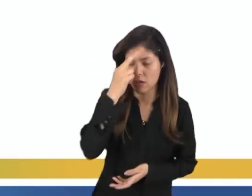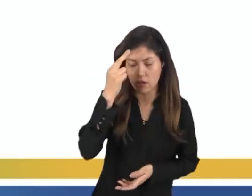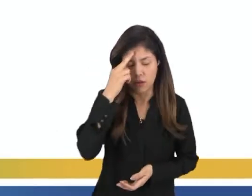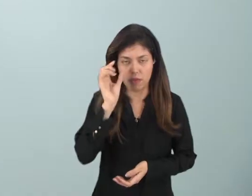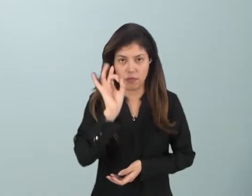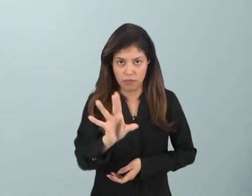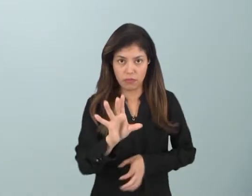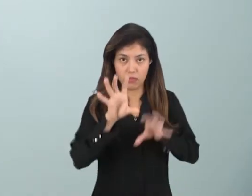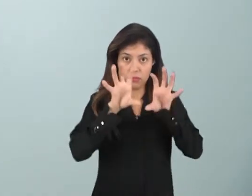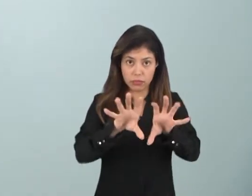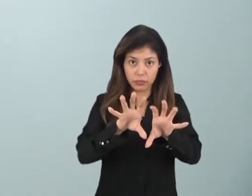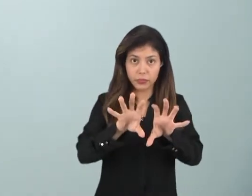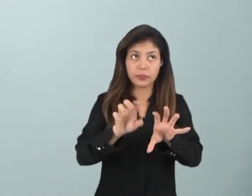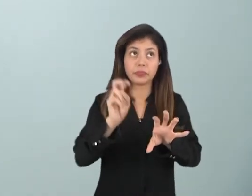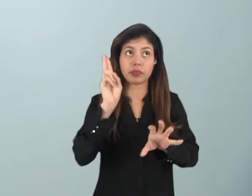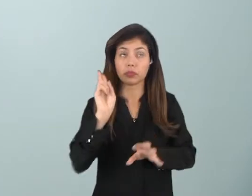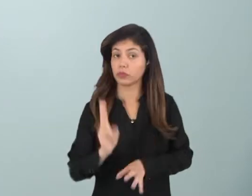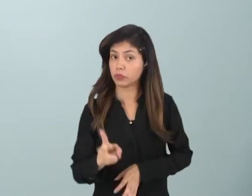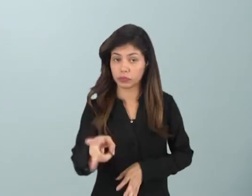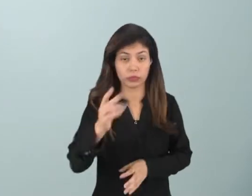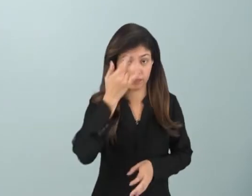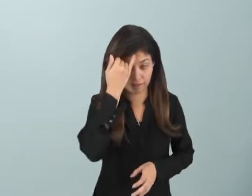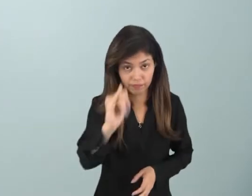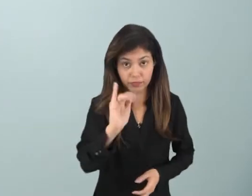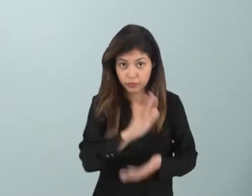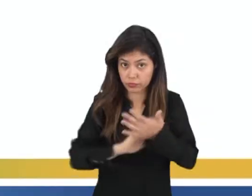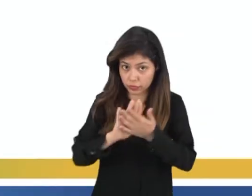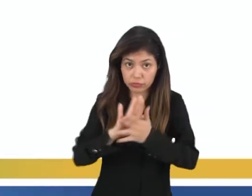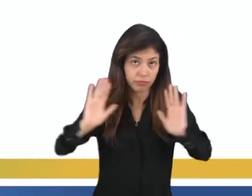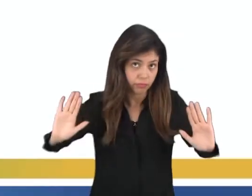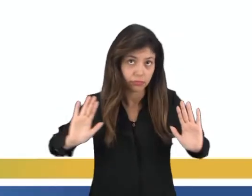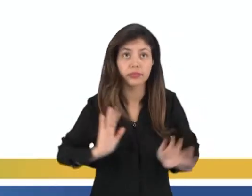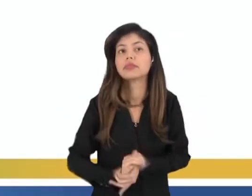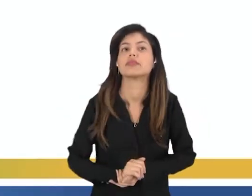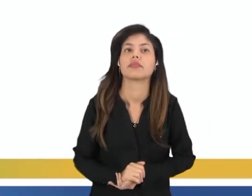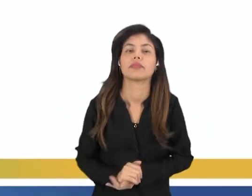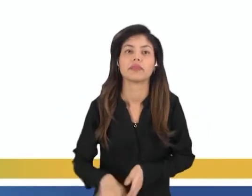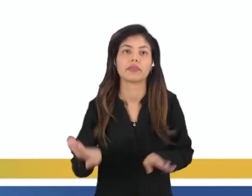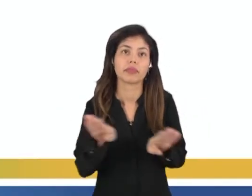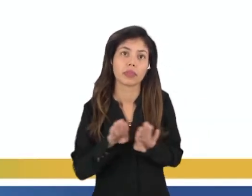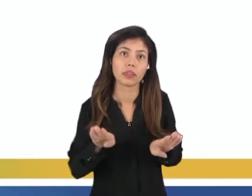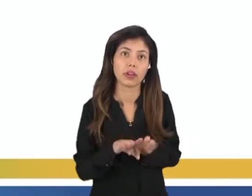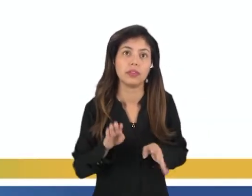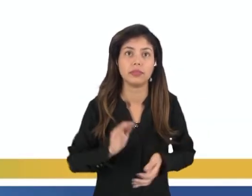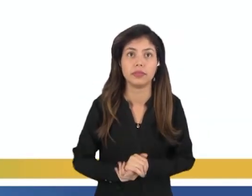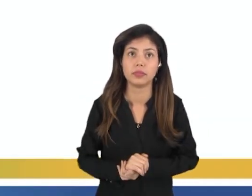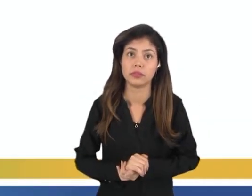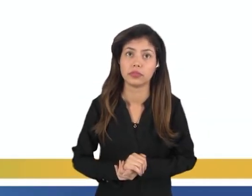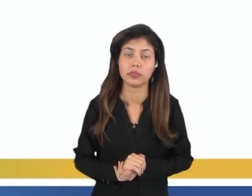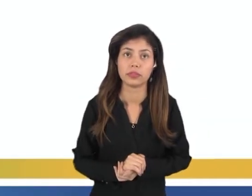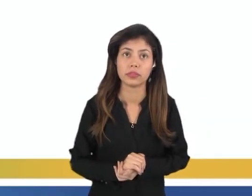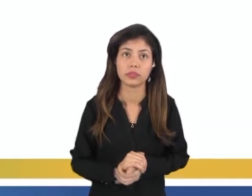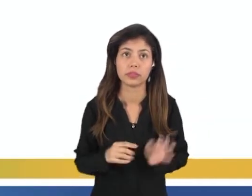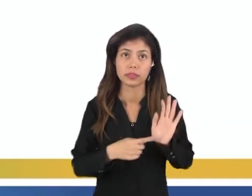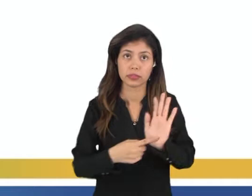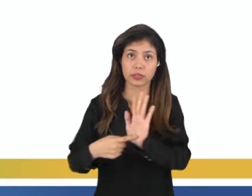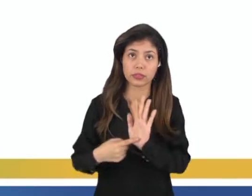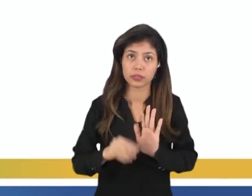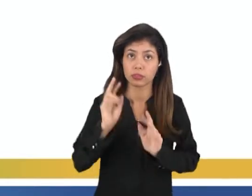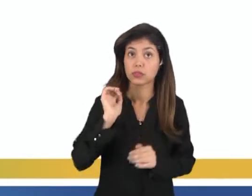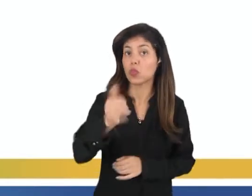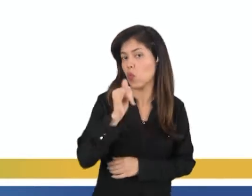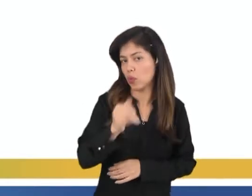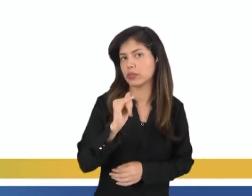que só tem aquela parte, mas ela não dá ideia de continuidade. Nós temos também a double, que